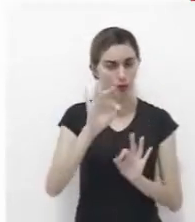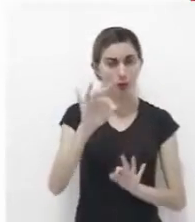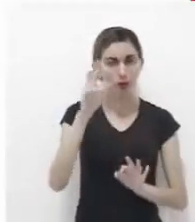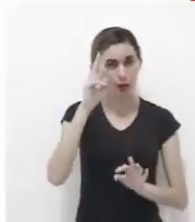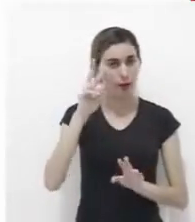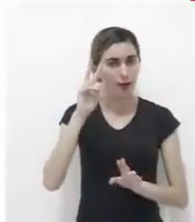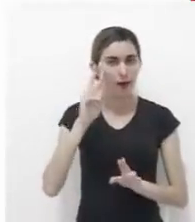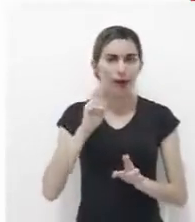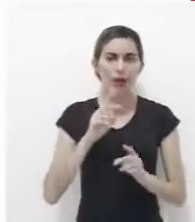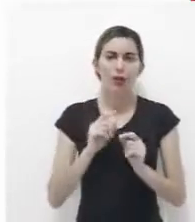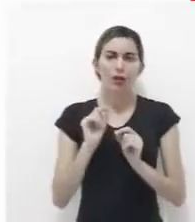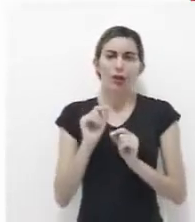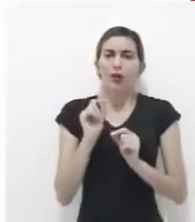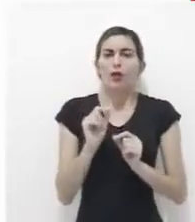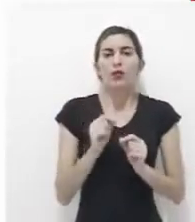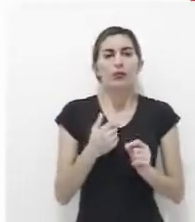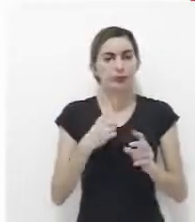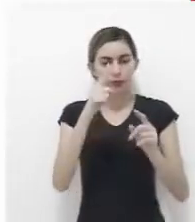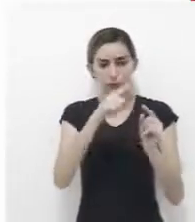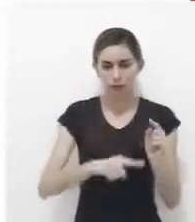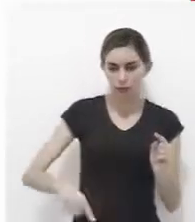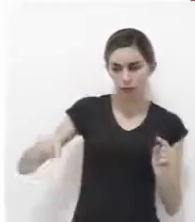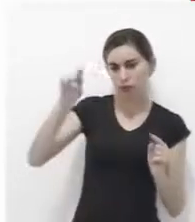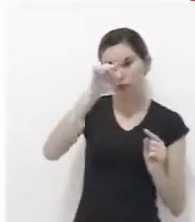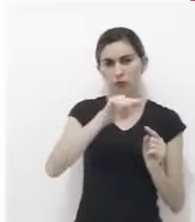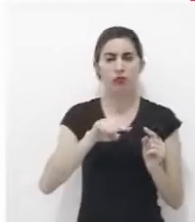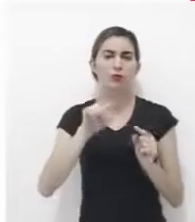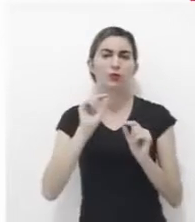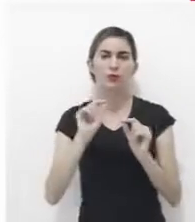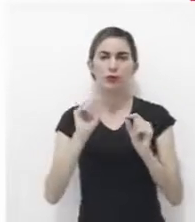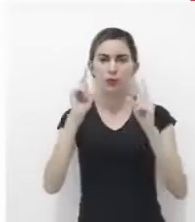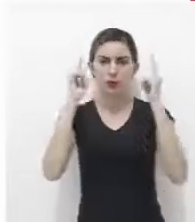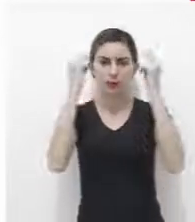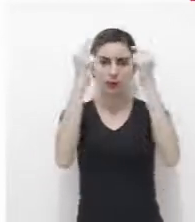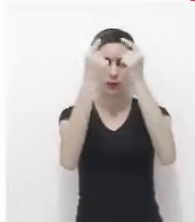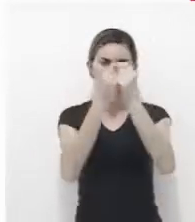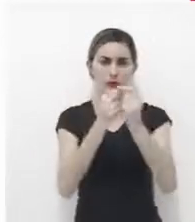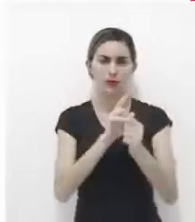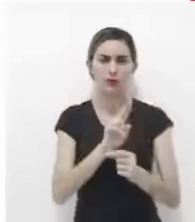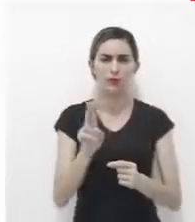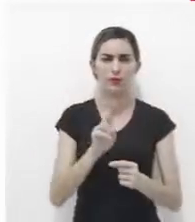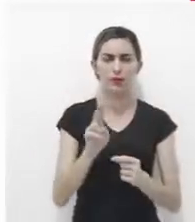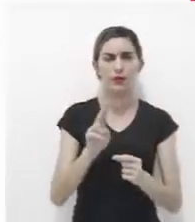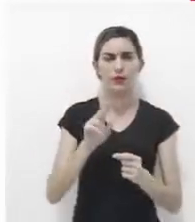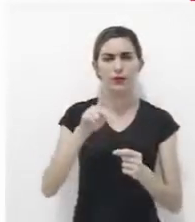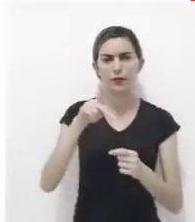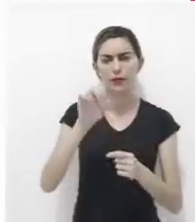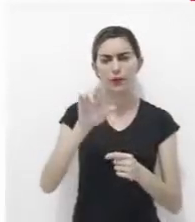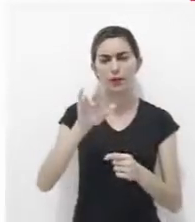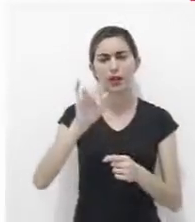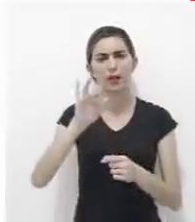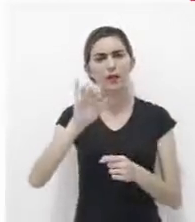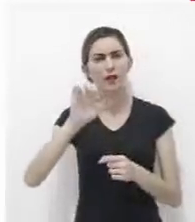que em volta da circunferência, os gregos chamavam isso